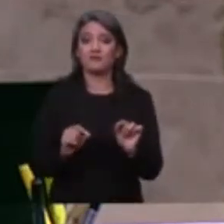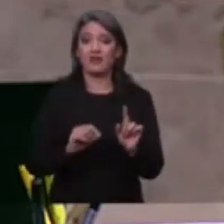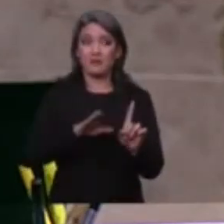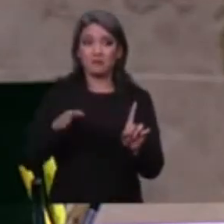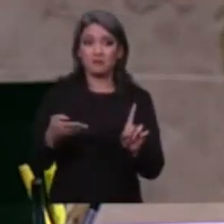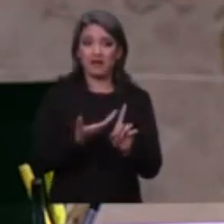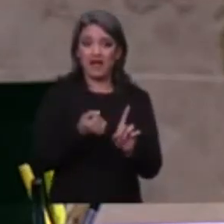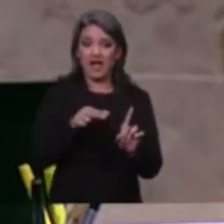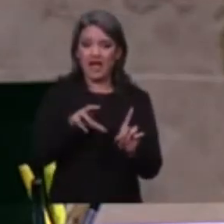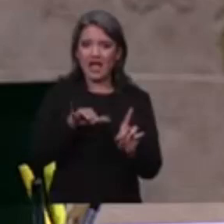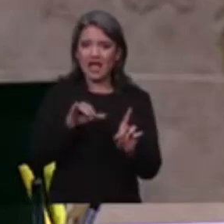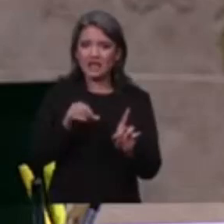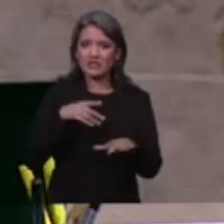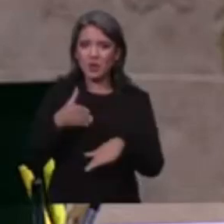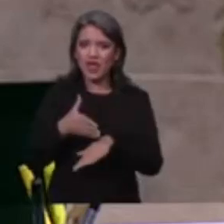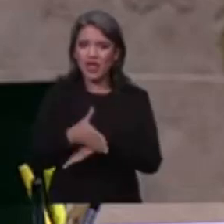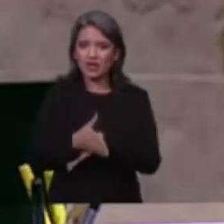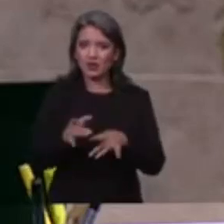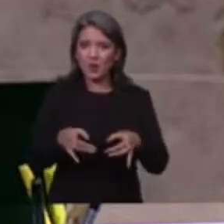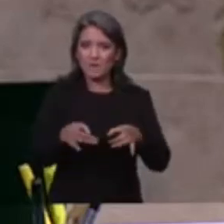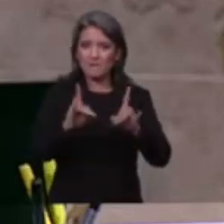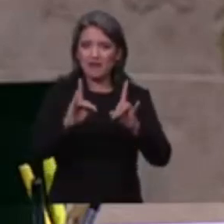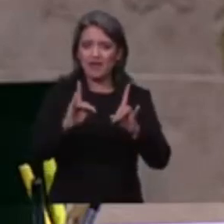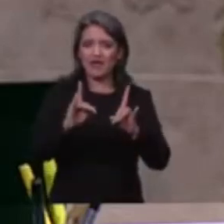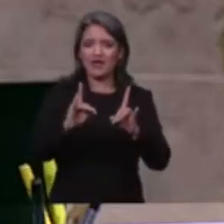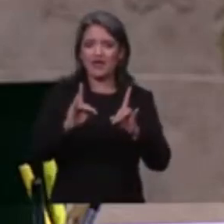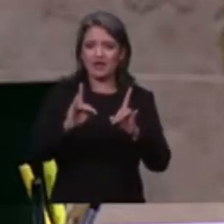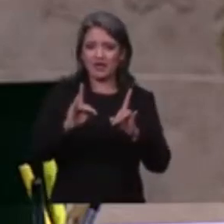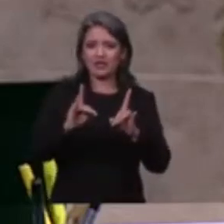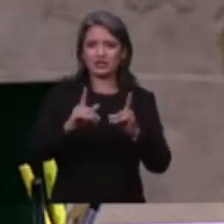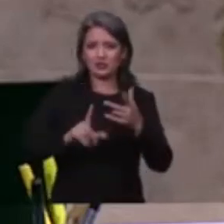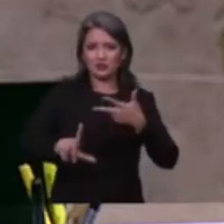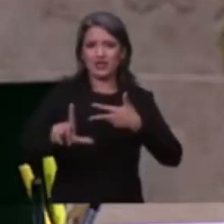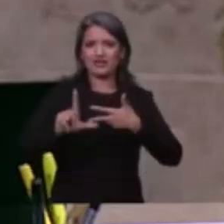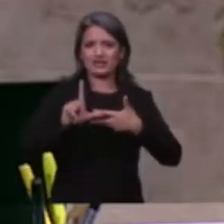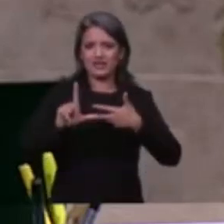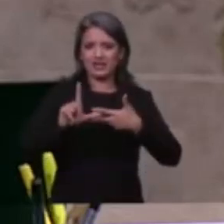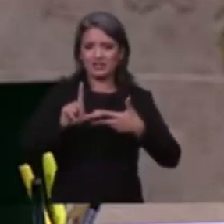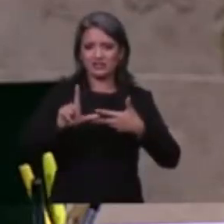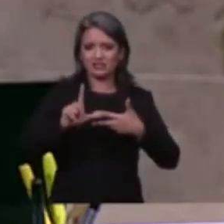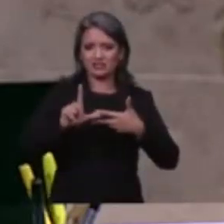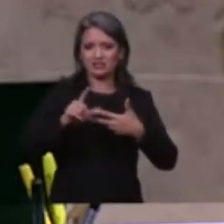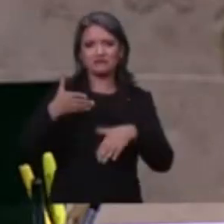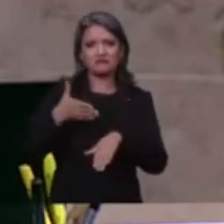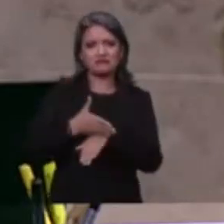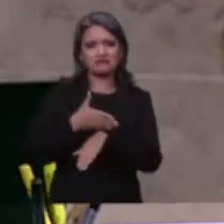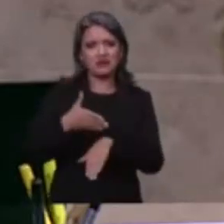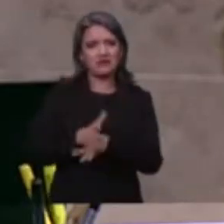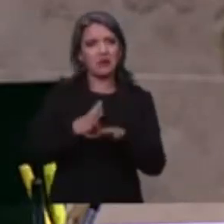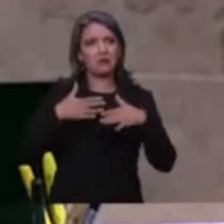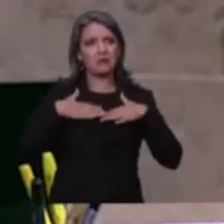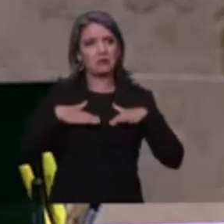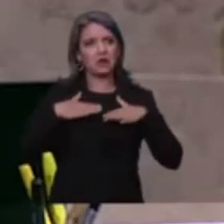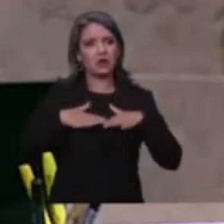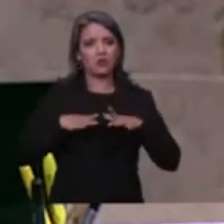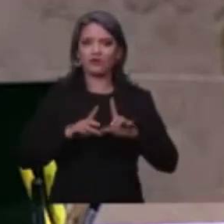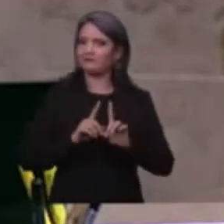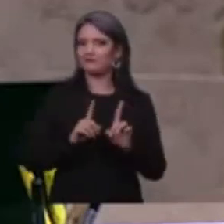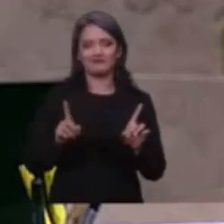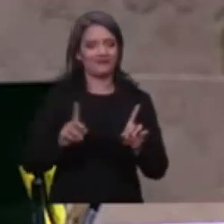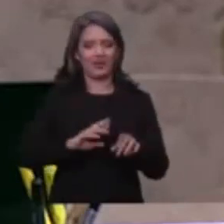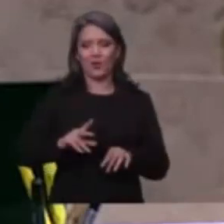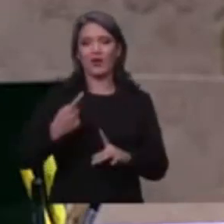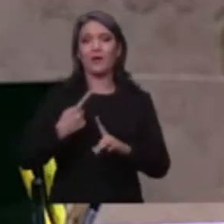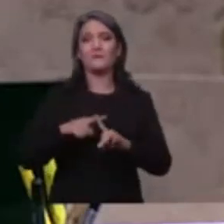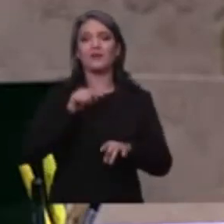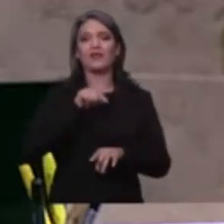Aécio tenha ingressado no edifício sede do Poder Legislativo de maneira incauta, já que, em seus